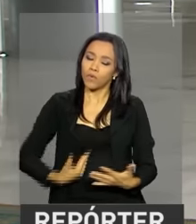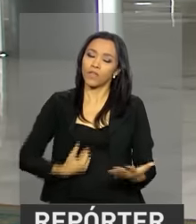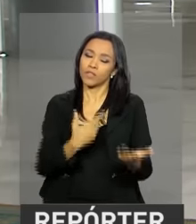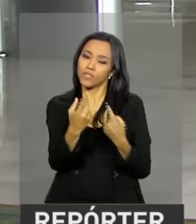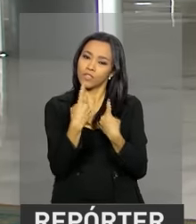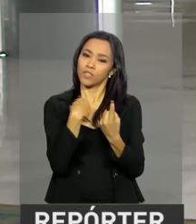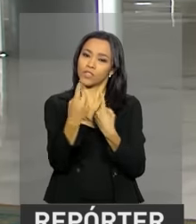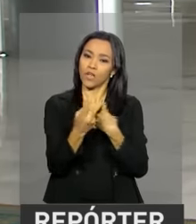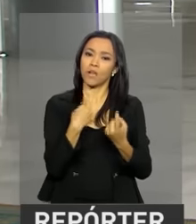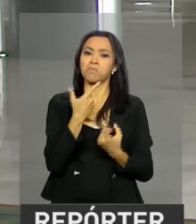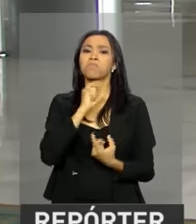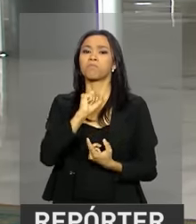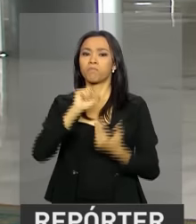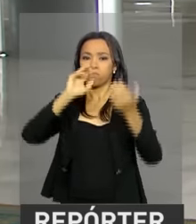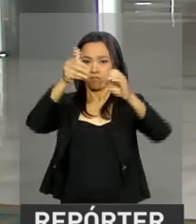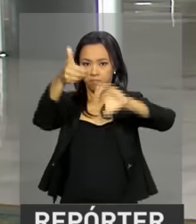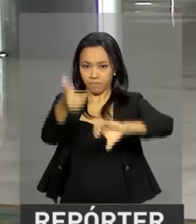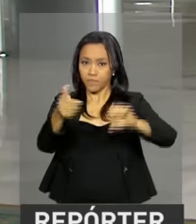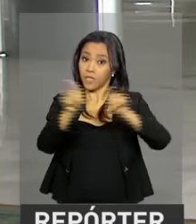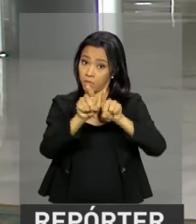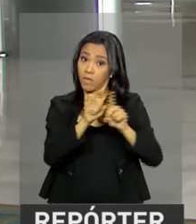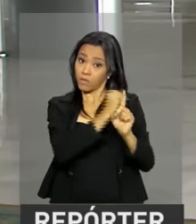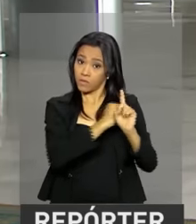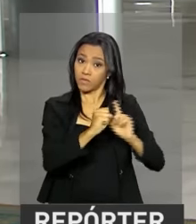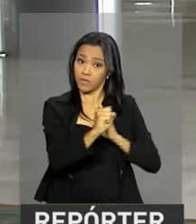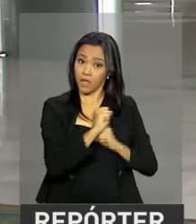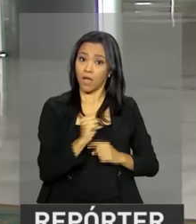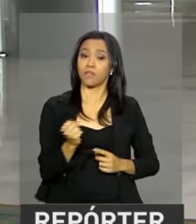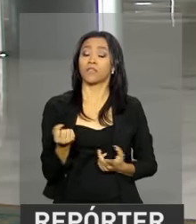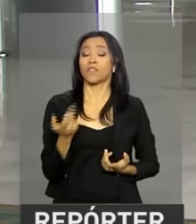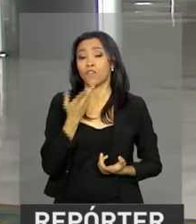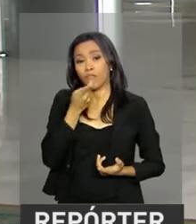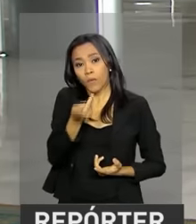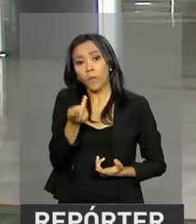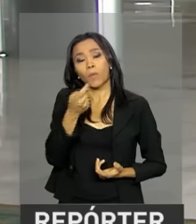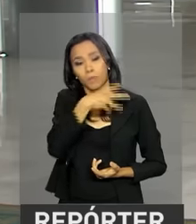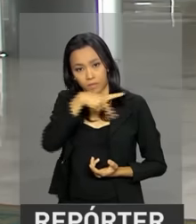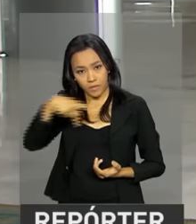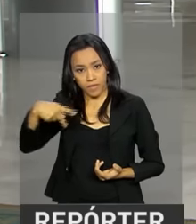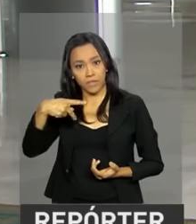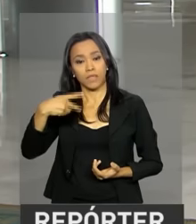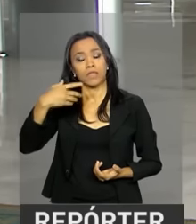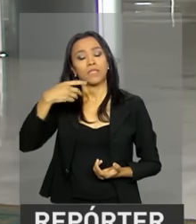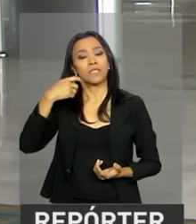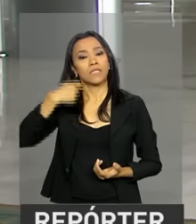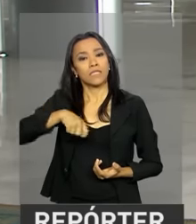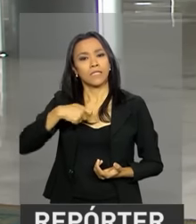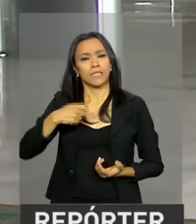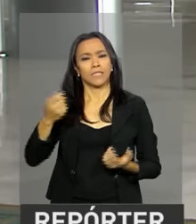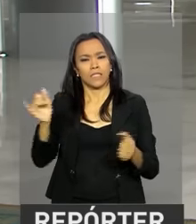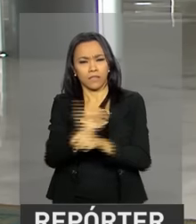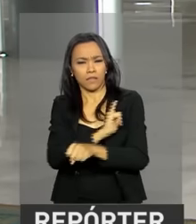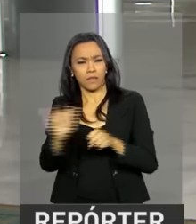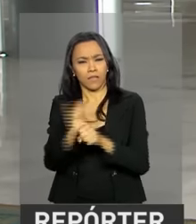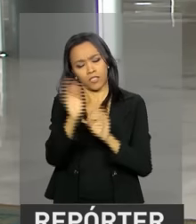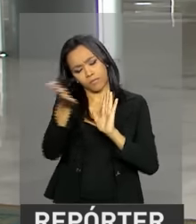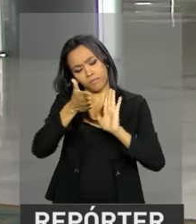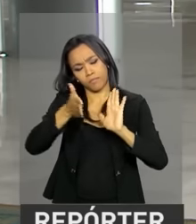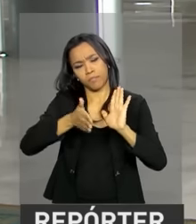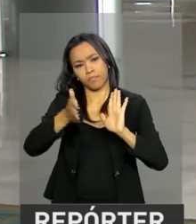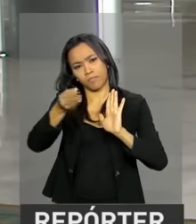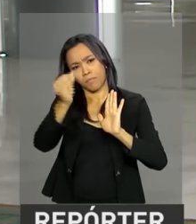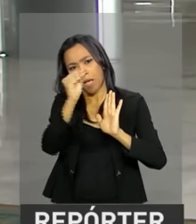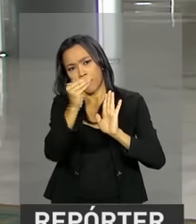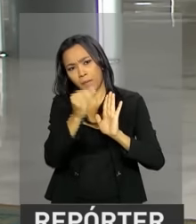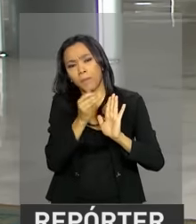Congresso Nacional e também com a sociedade e disse que medidas que o governo vem tomando como a proposta